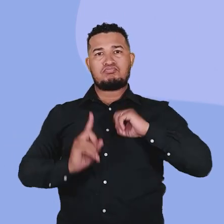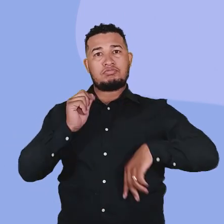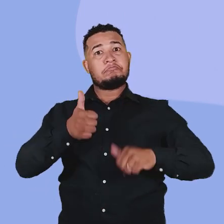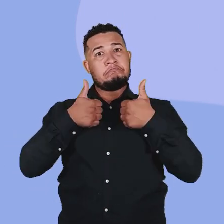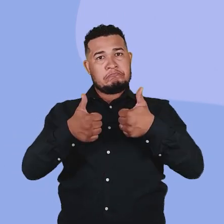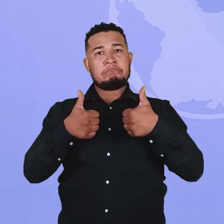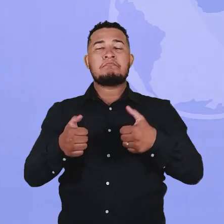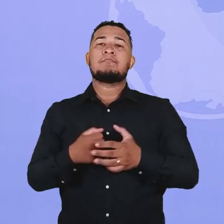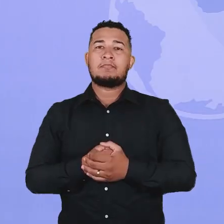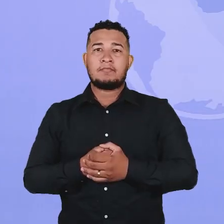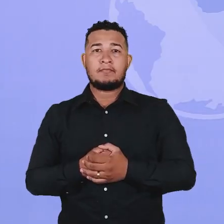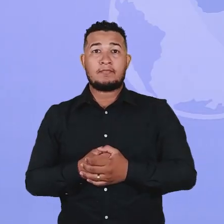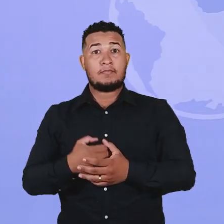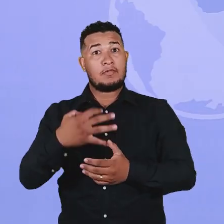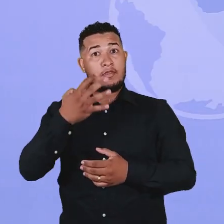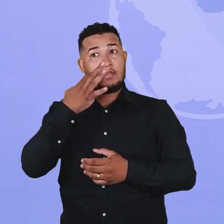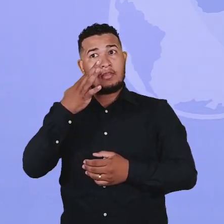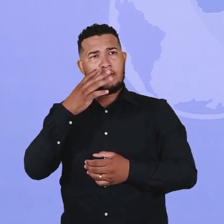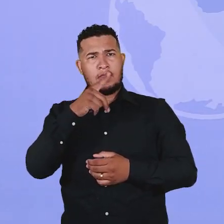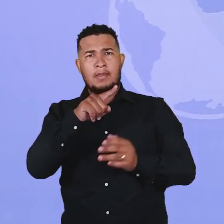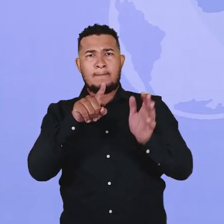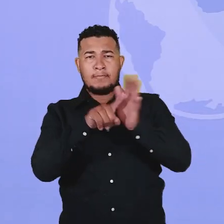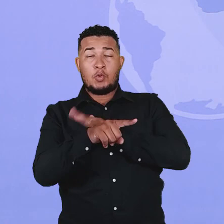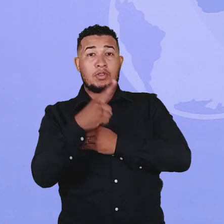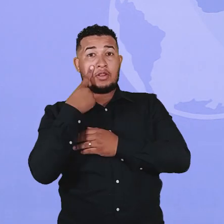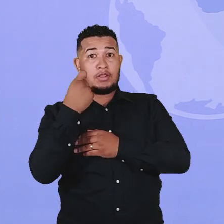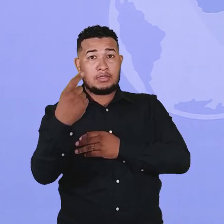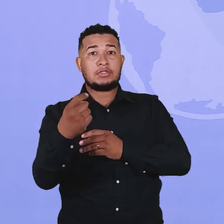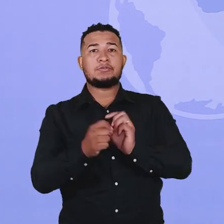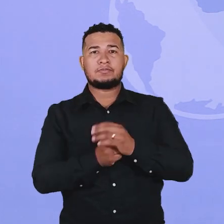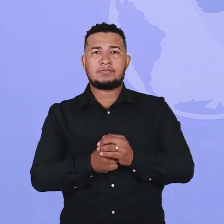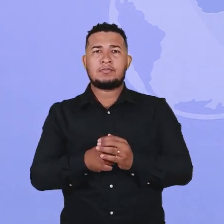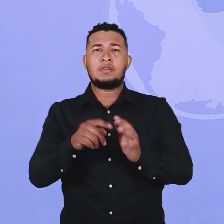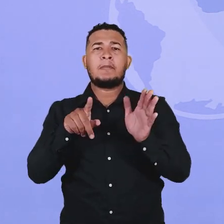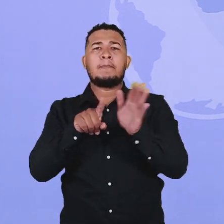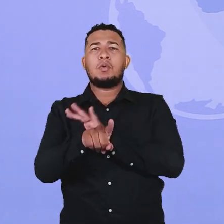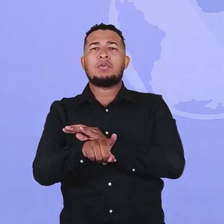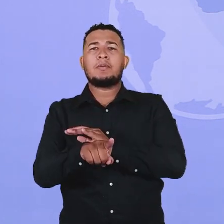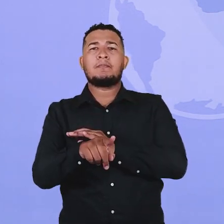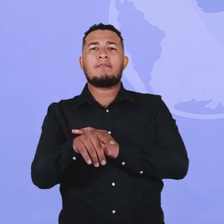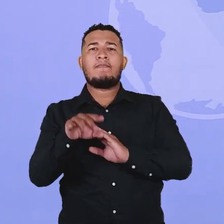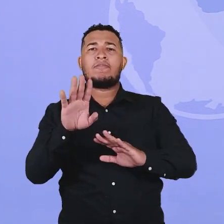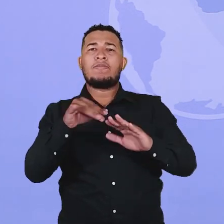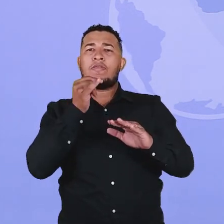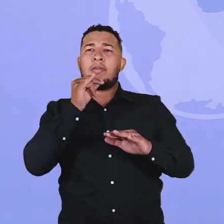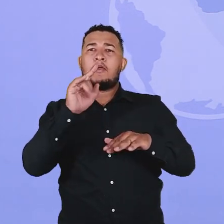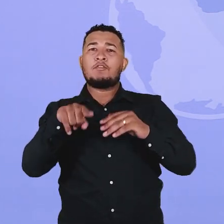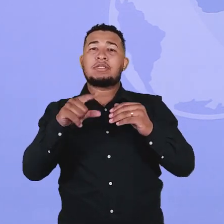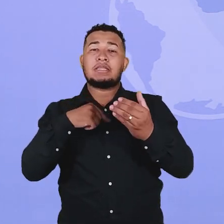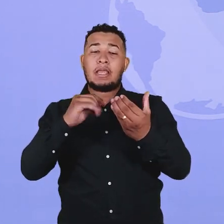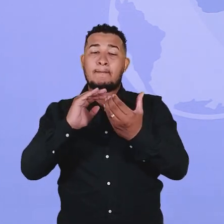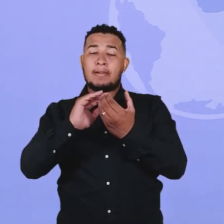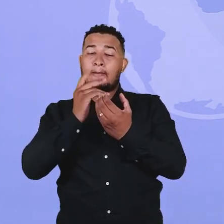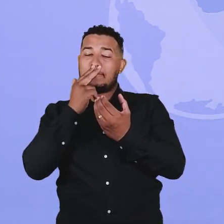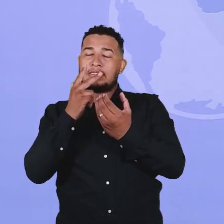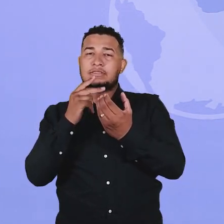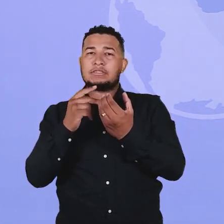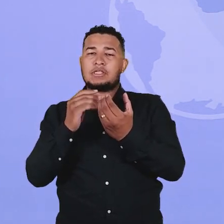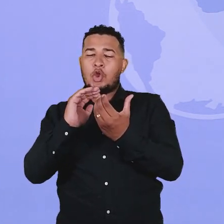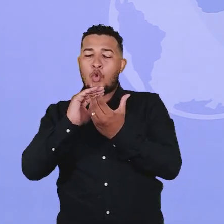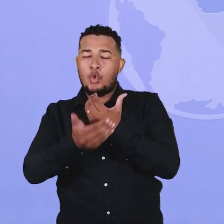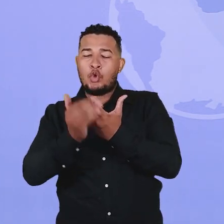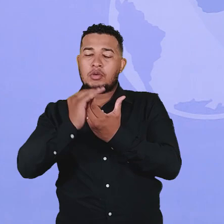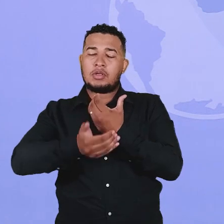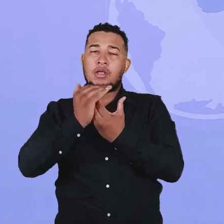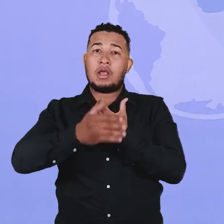melhor funcionamento. Então preste atenção nisso. Olha que pergunta interessante. Ultimamente você tem descascado ou desembalado